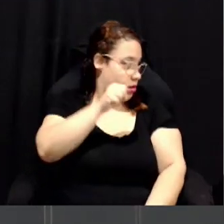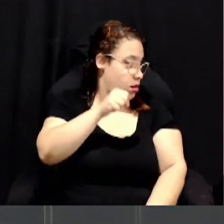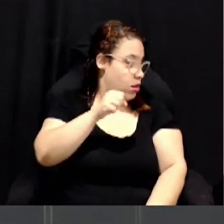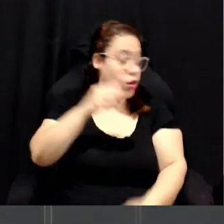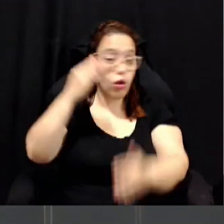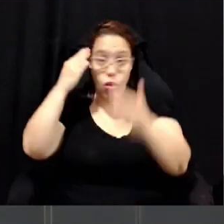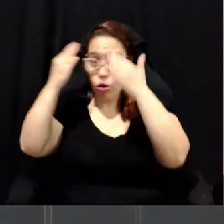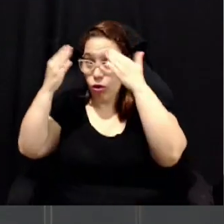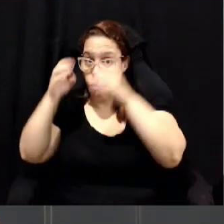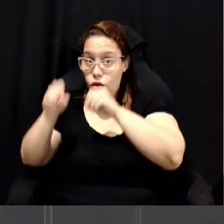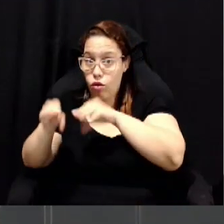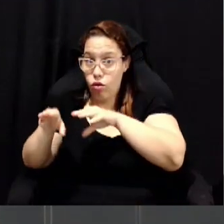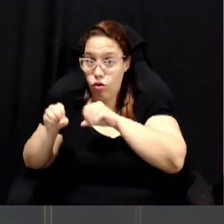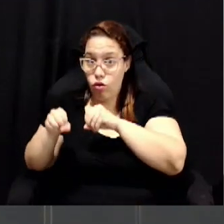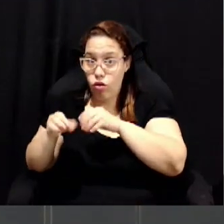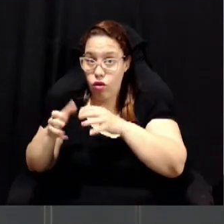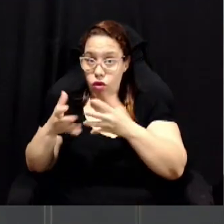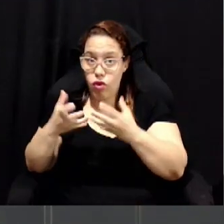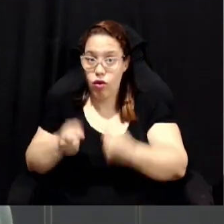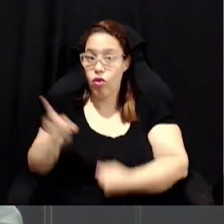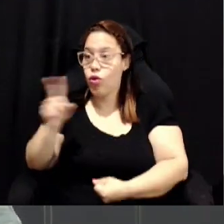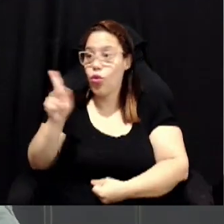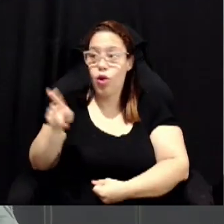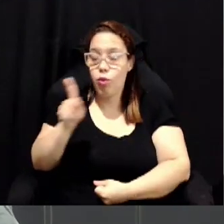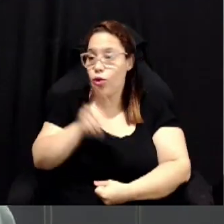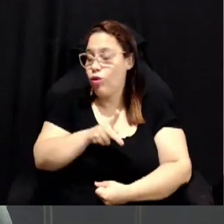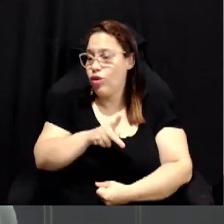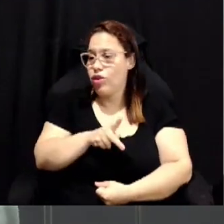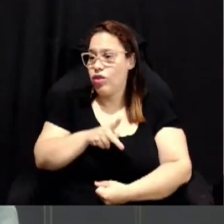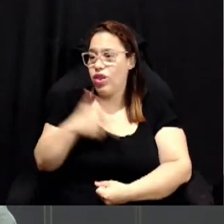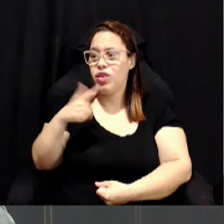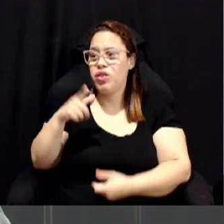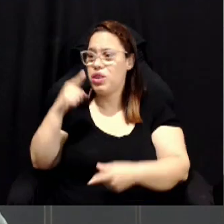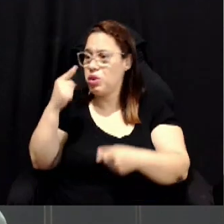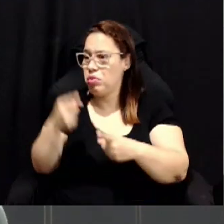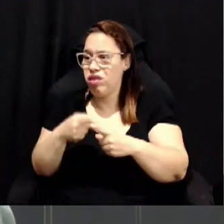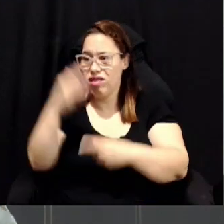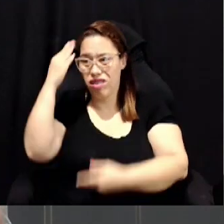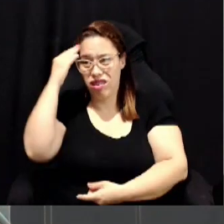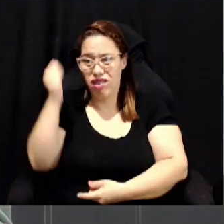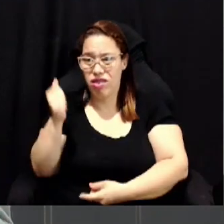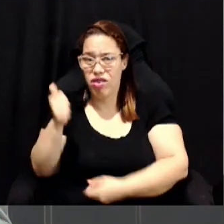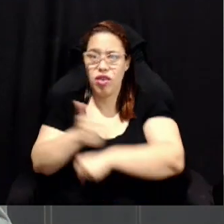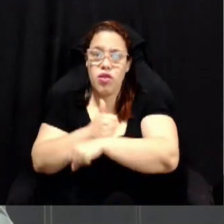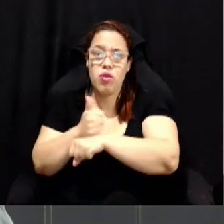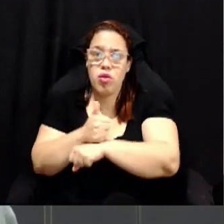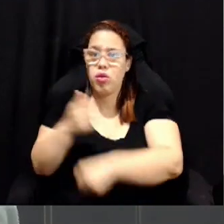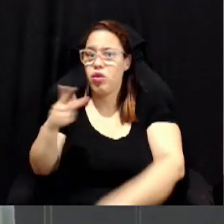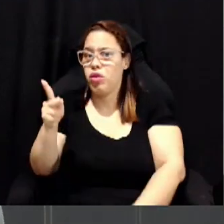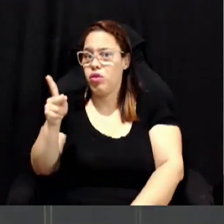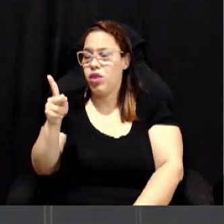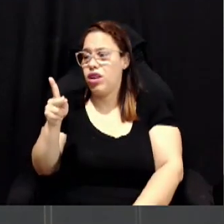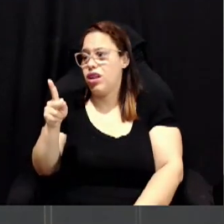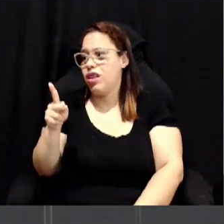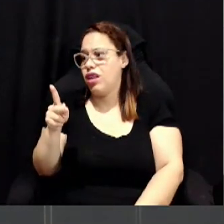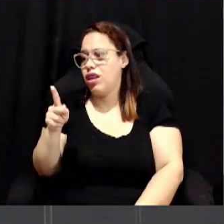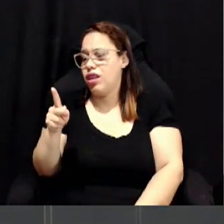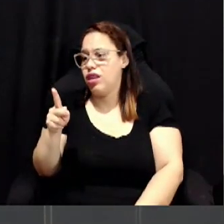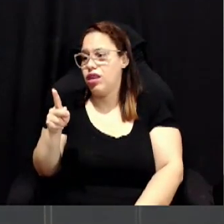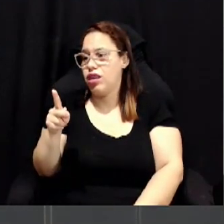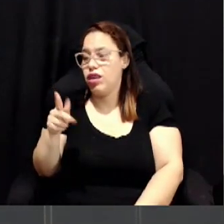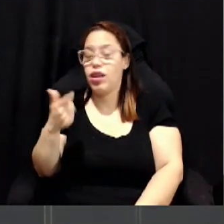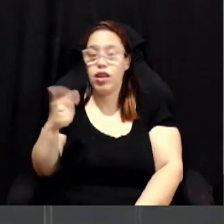professor como conter, não é o professor. O professor não tem essa obrigação de saber, não é formação dele, não é da área dele. Então, se não tiver